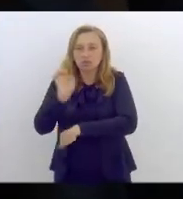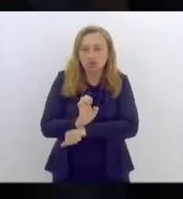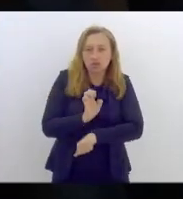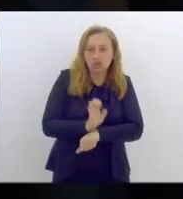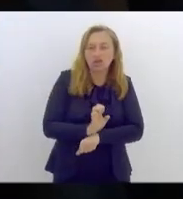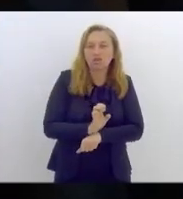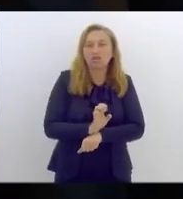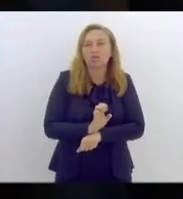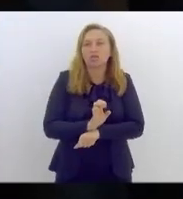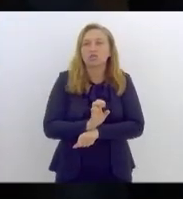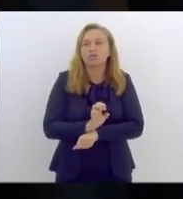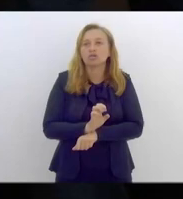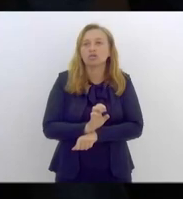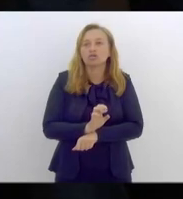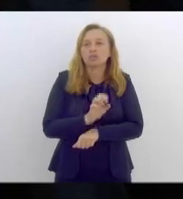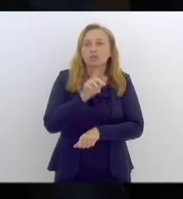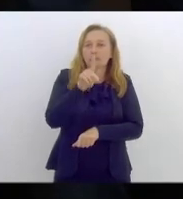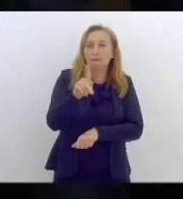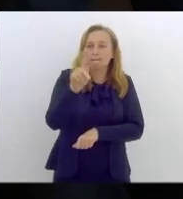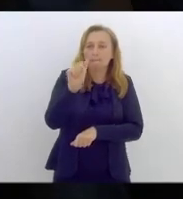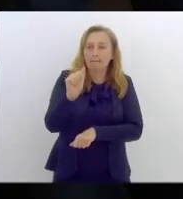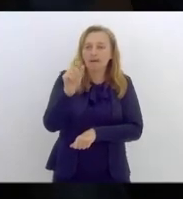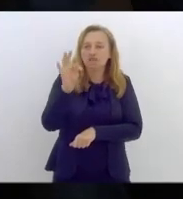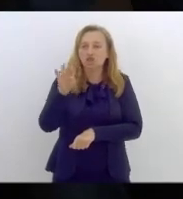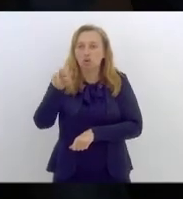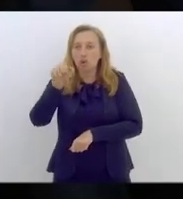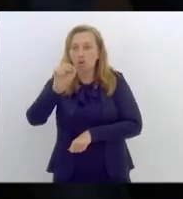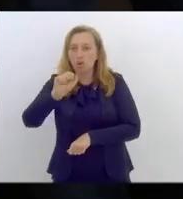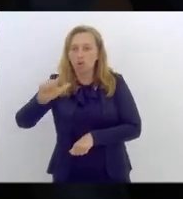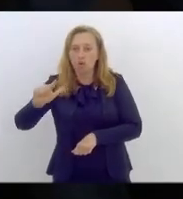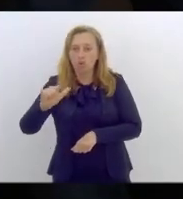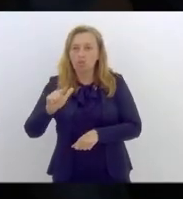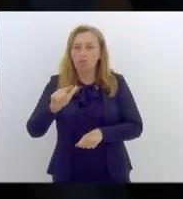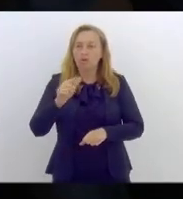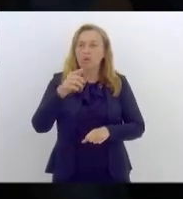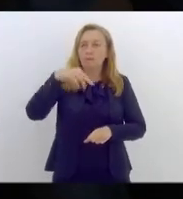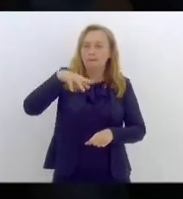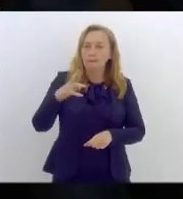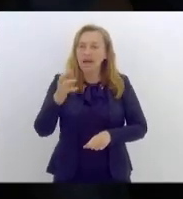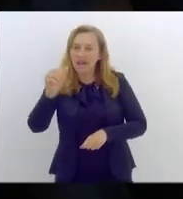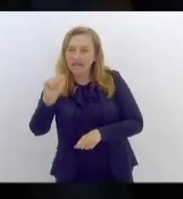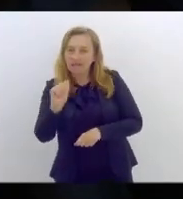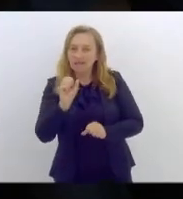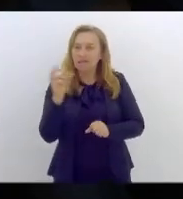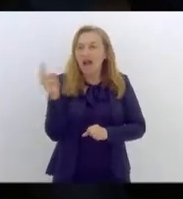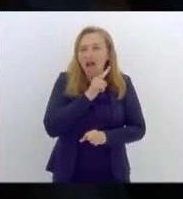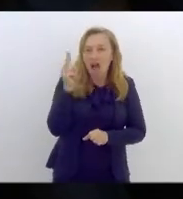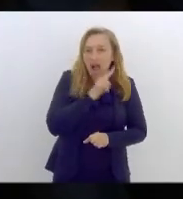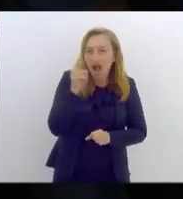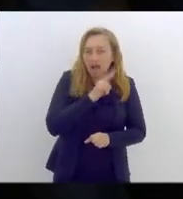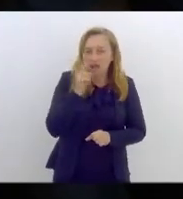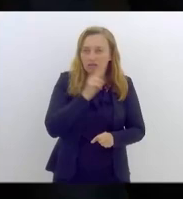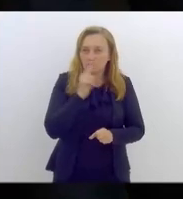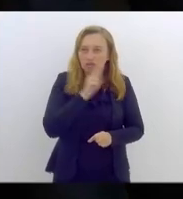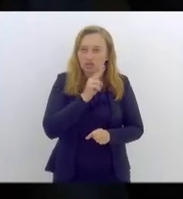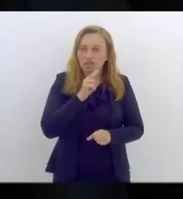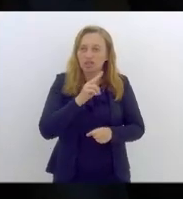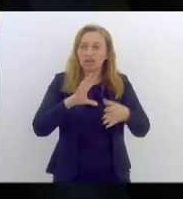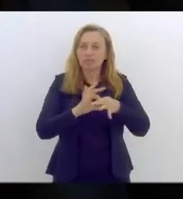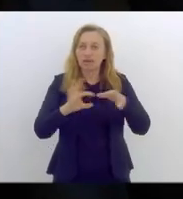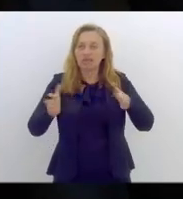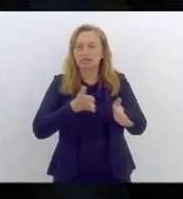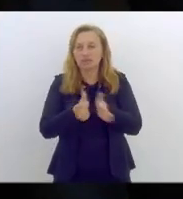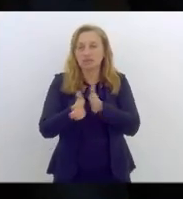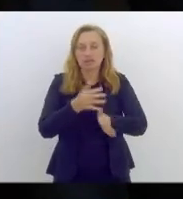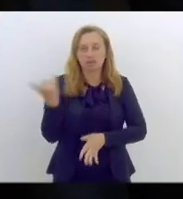com Patrol maquinários mais pesados para que se dê mais rapidamente a liberação desses acessos que são